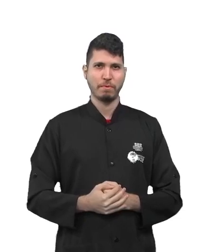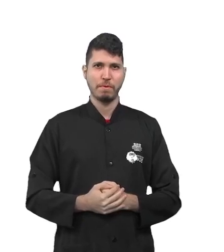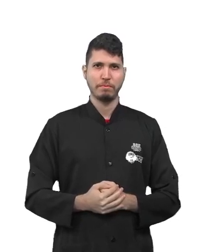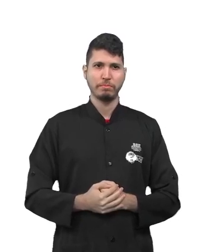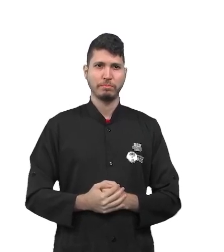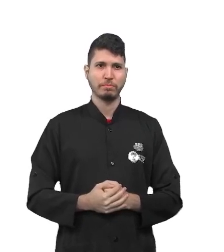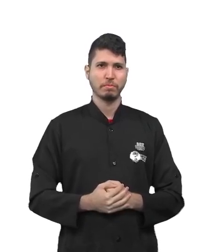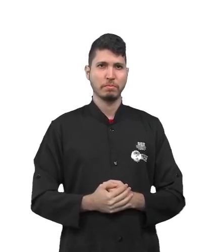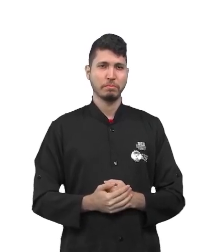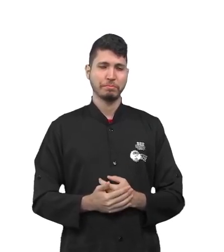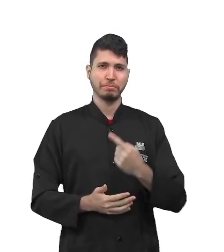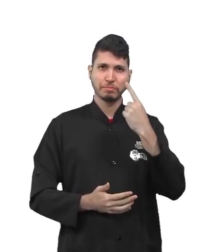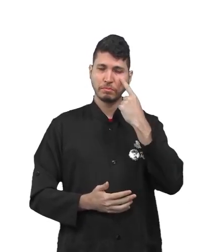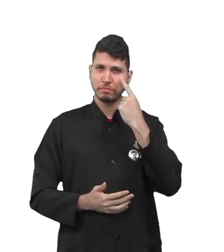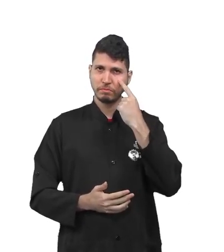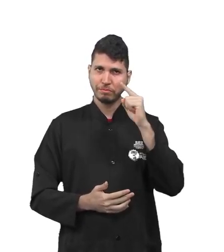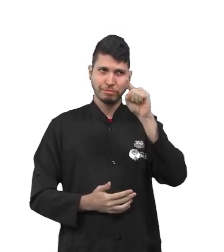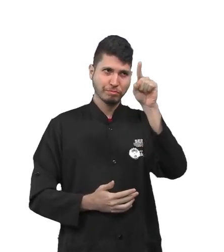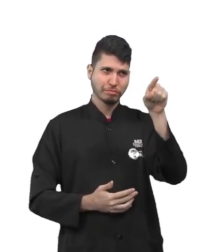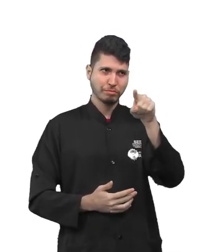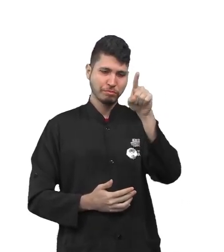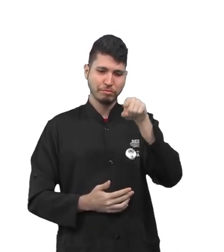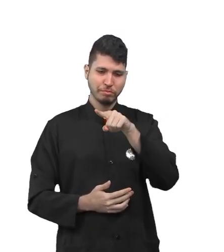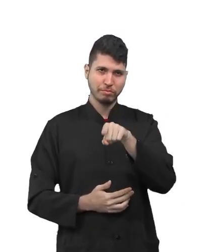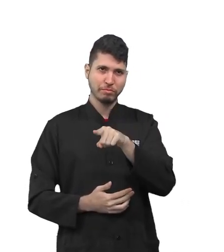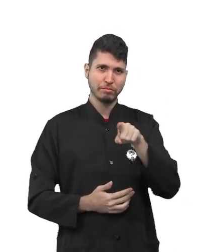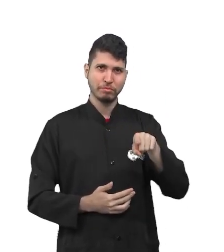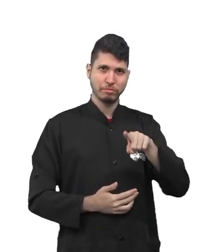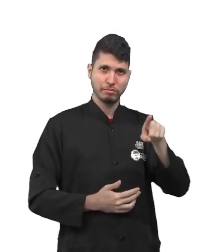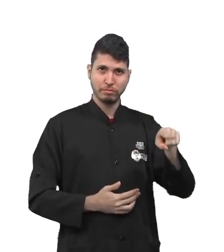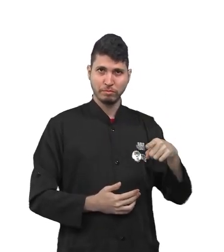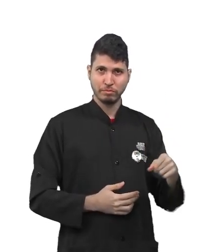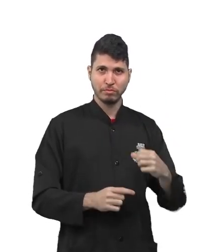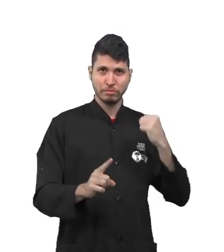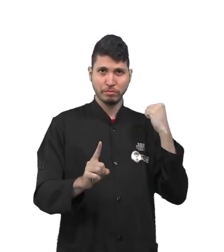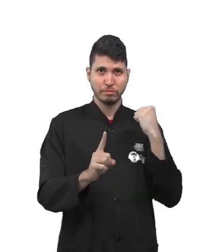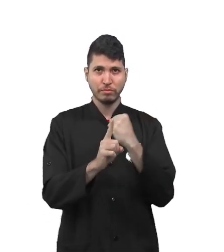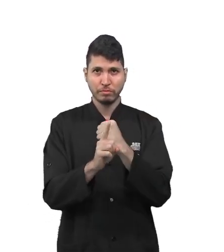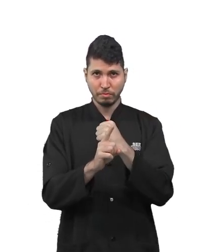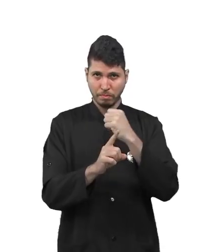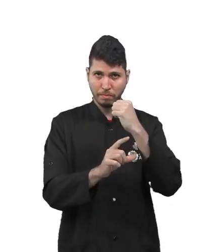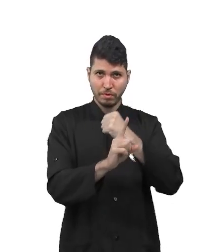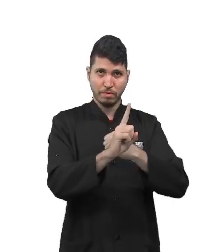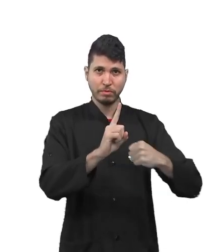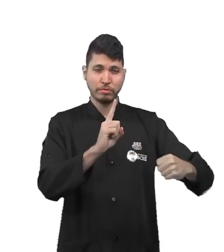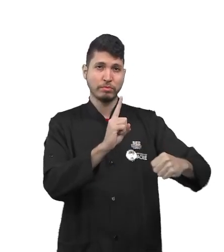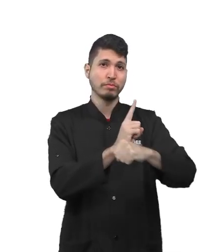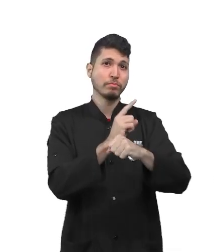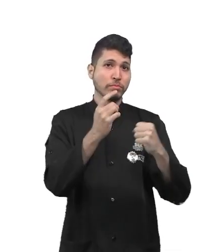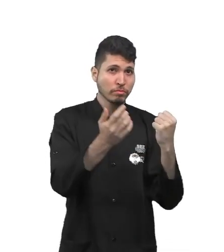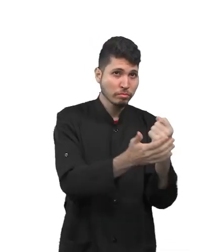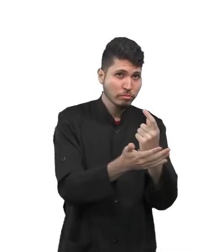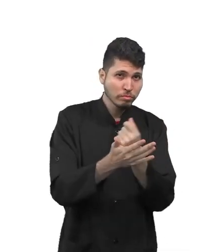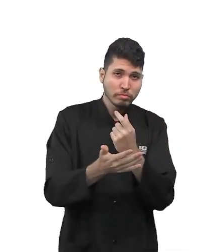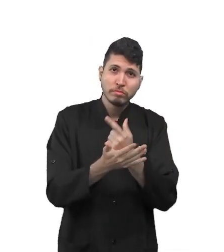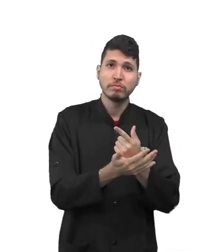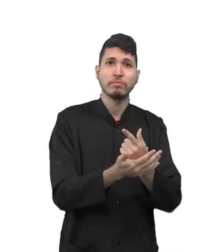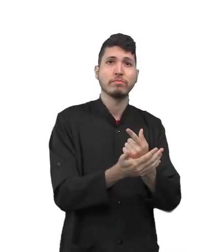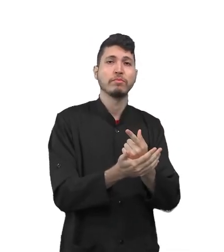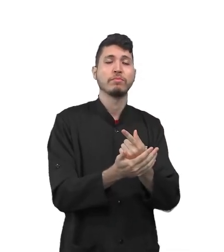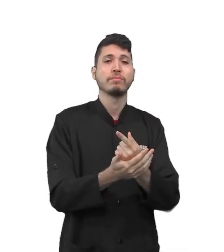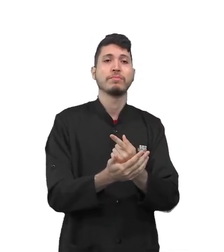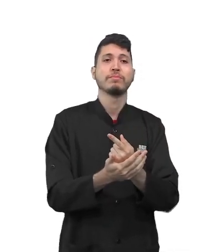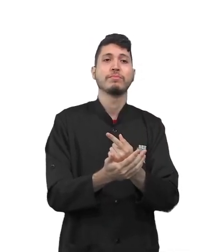em círculos e nós temos os impactos da sociedade de consumo, né? Nós